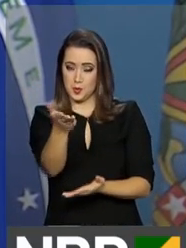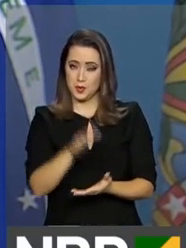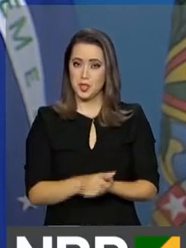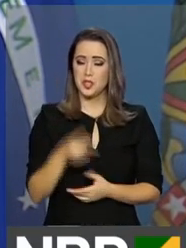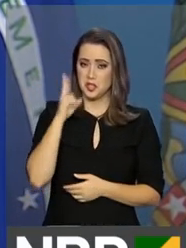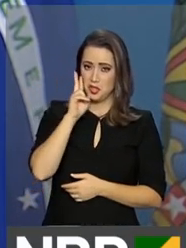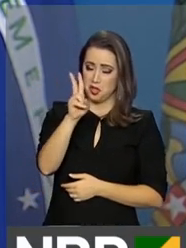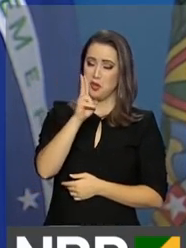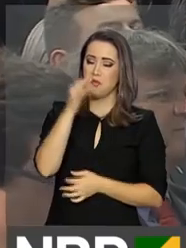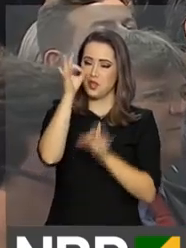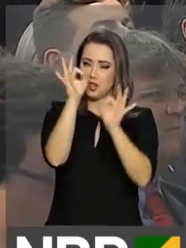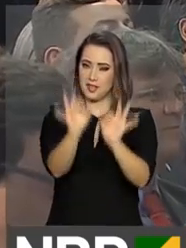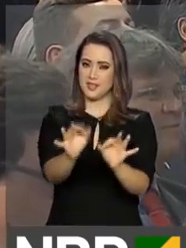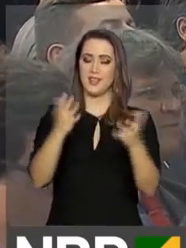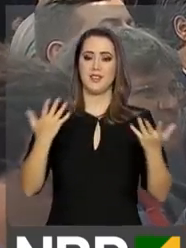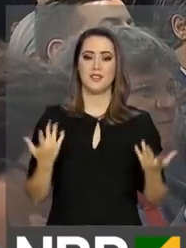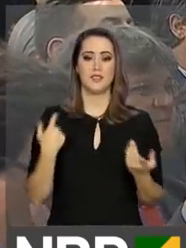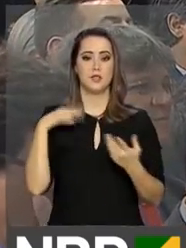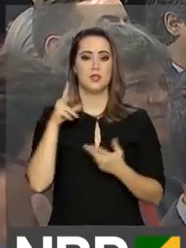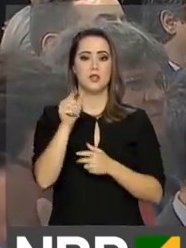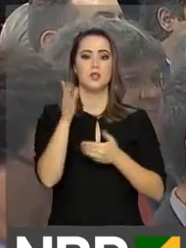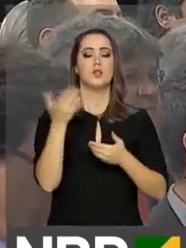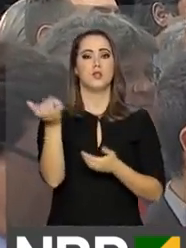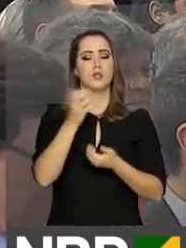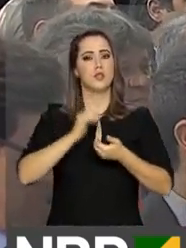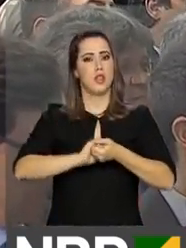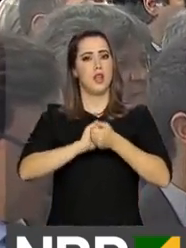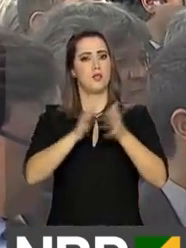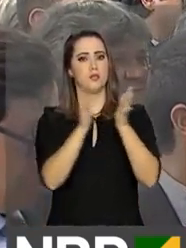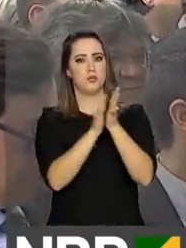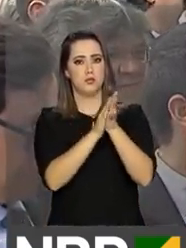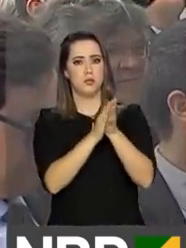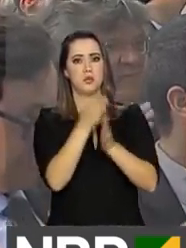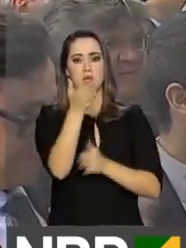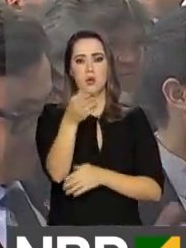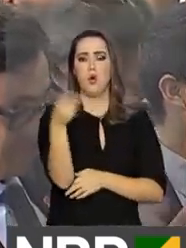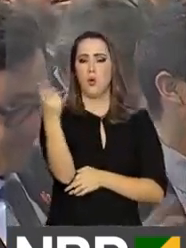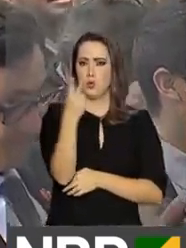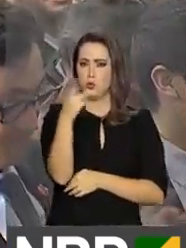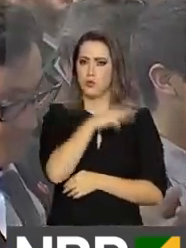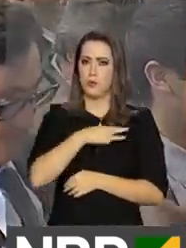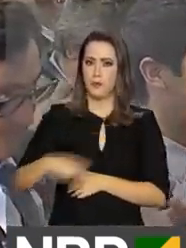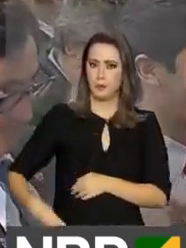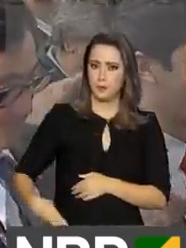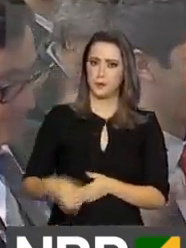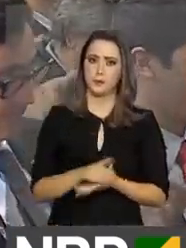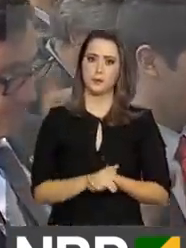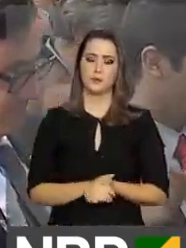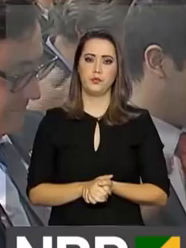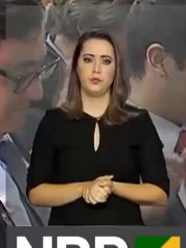que nós acertamos. E acho que todos querem aplaudir o Marum e querem aplaudir o Embaçaí.